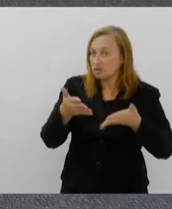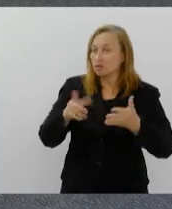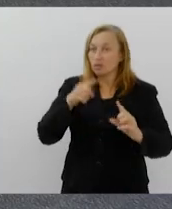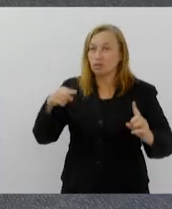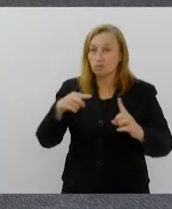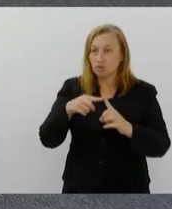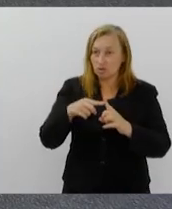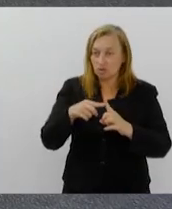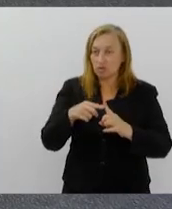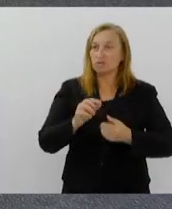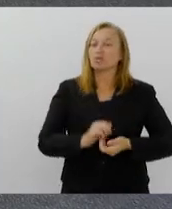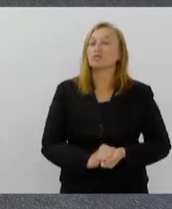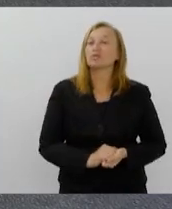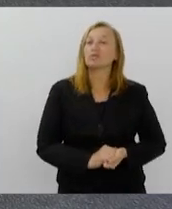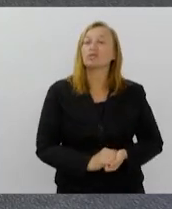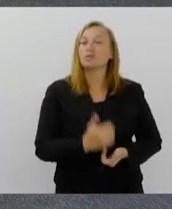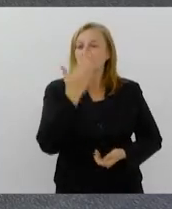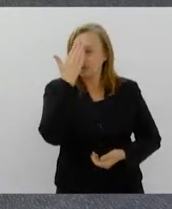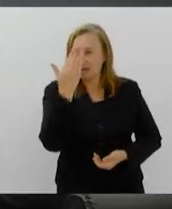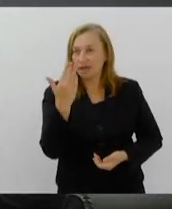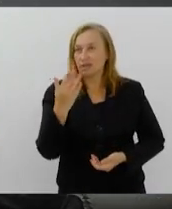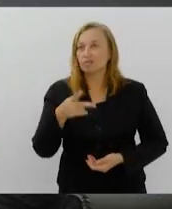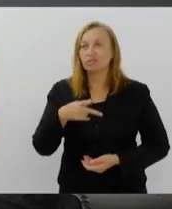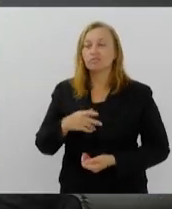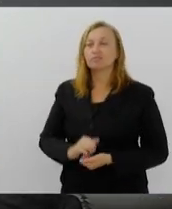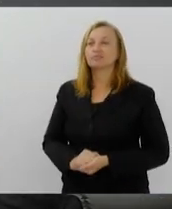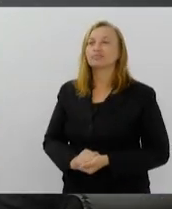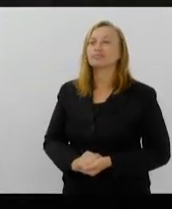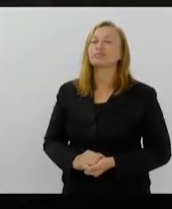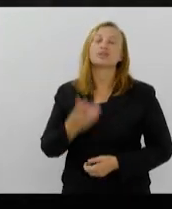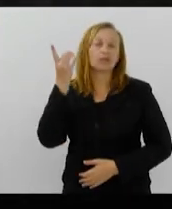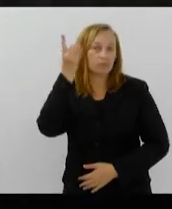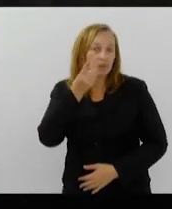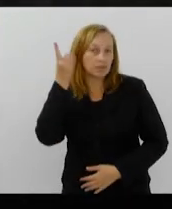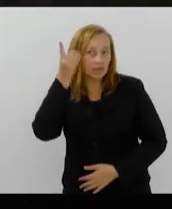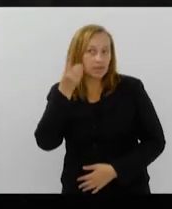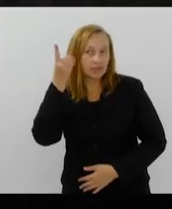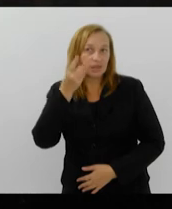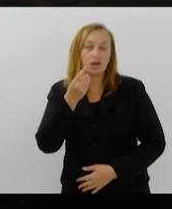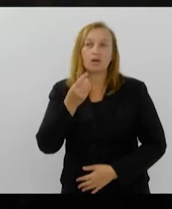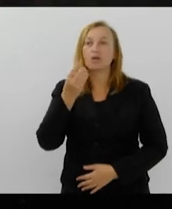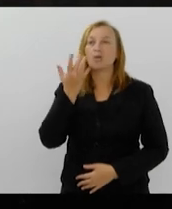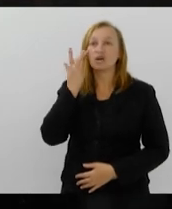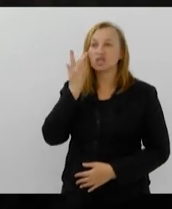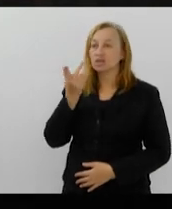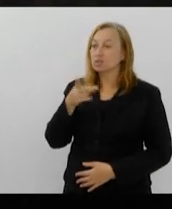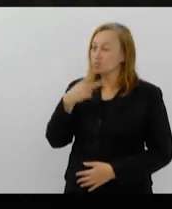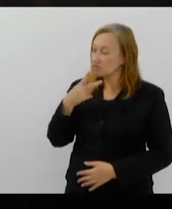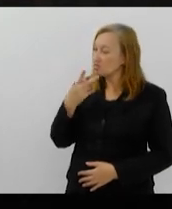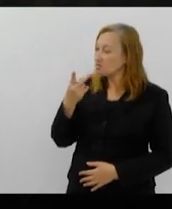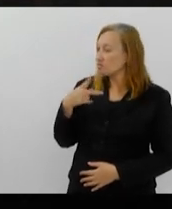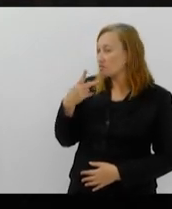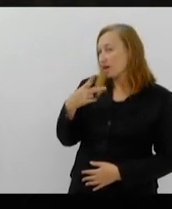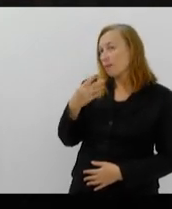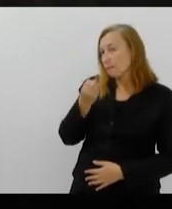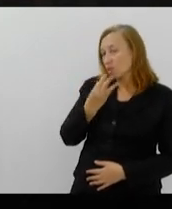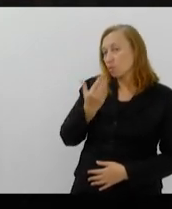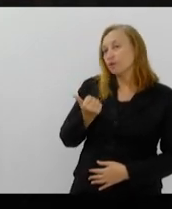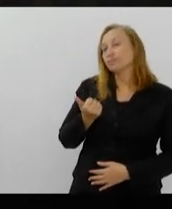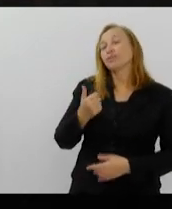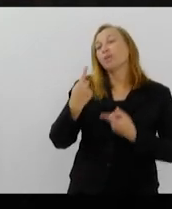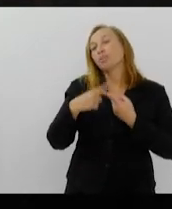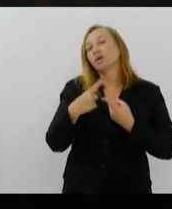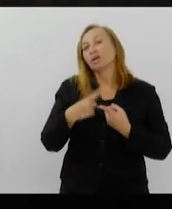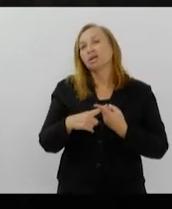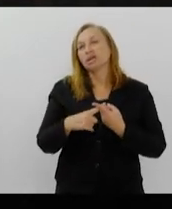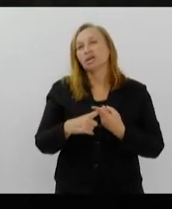objetivos estabelecidos. Muito obrigado pela parte. Deputado, eu achei seu aparte muito positivo, porque